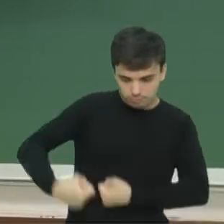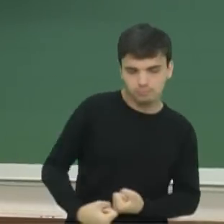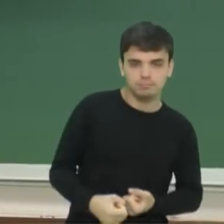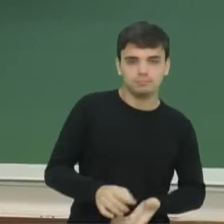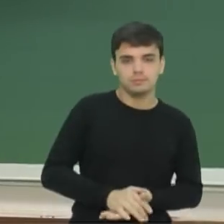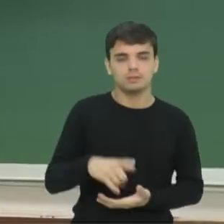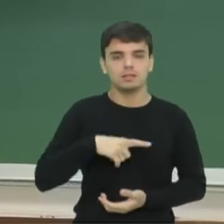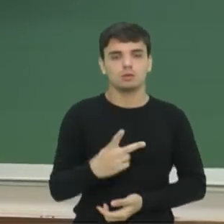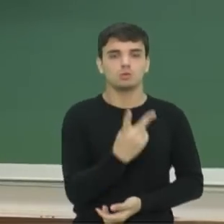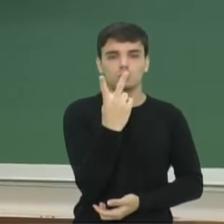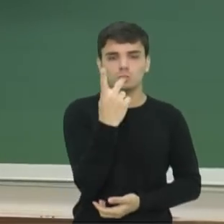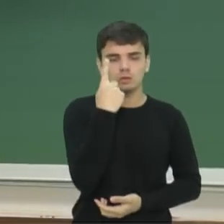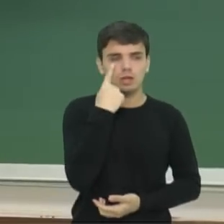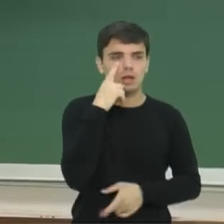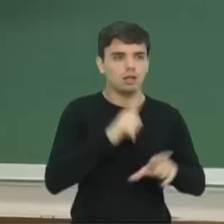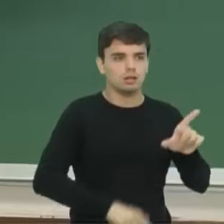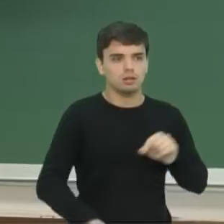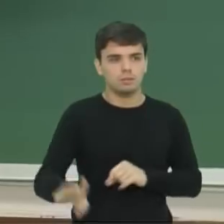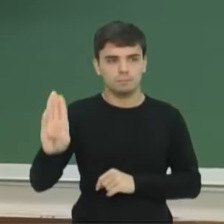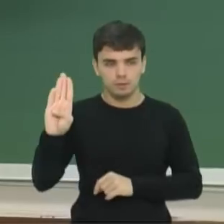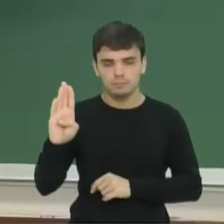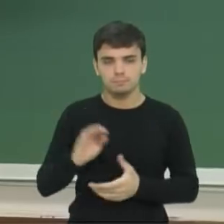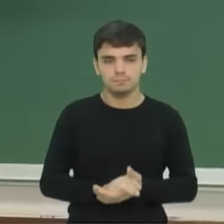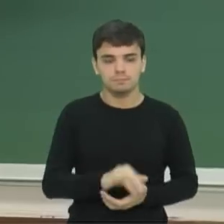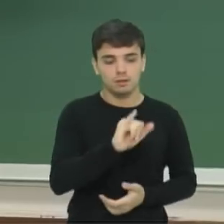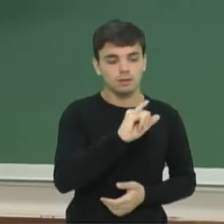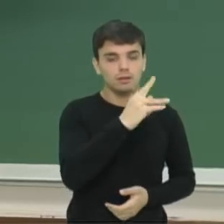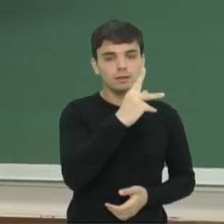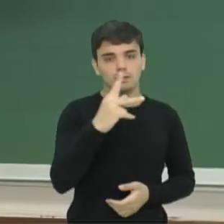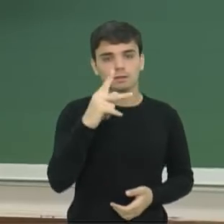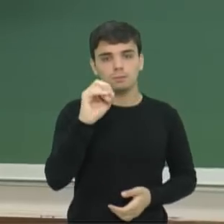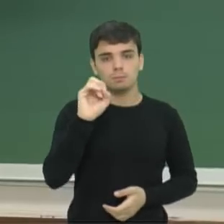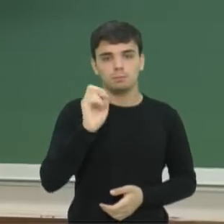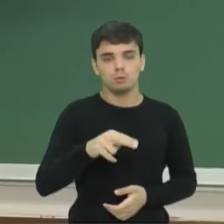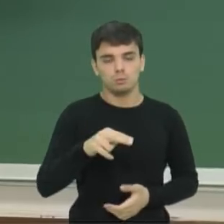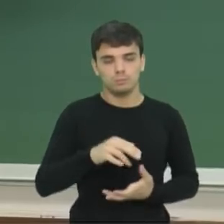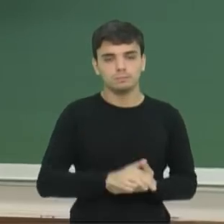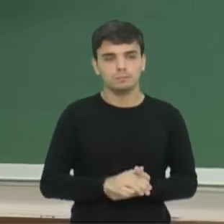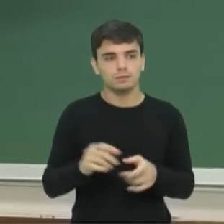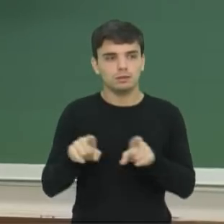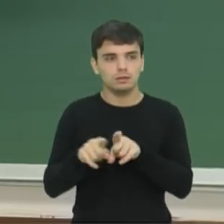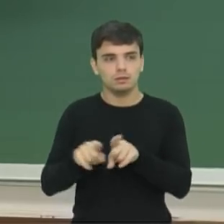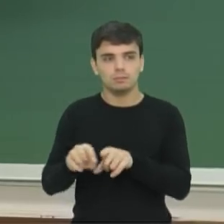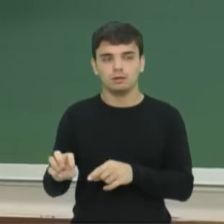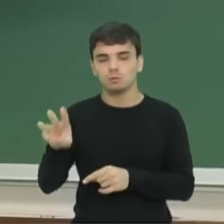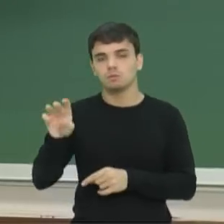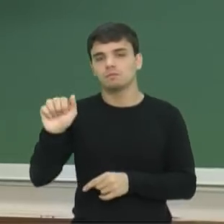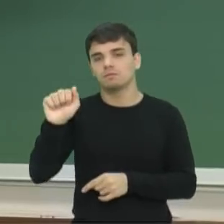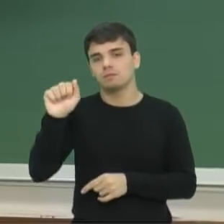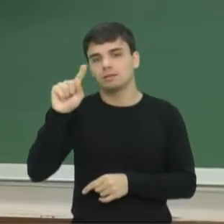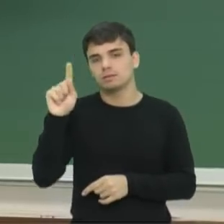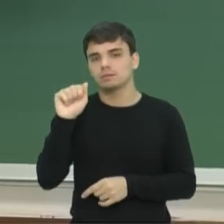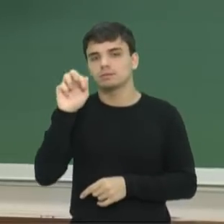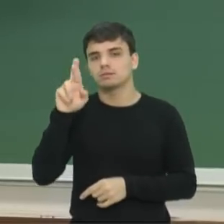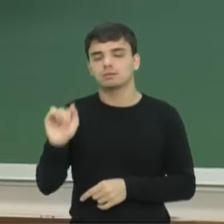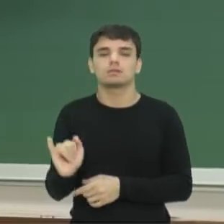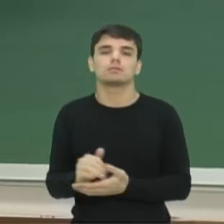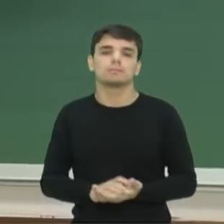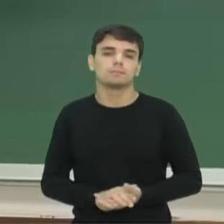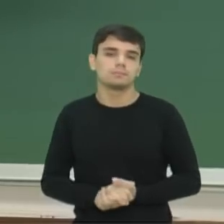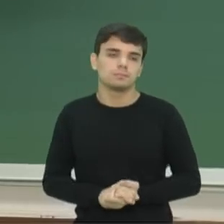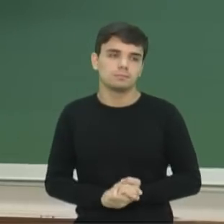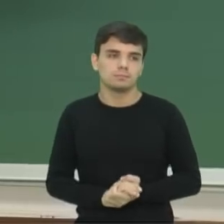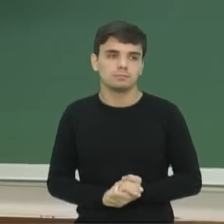2 formas de pontuação, resposta correta, letra B. Então temos o quê? As principais formas de pontuação, ippon e vazare. Ippon,